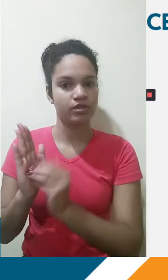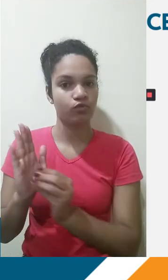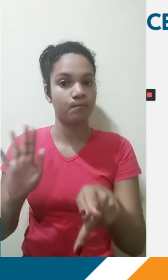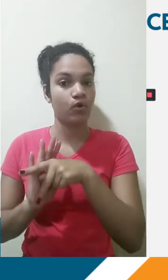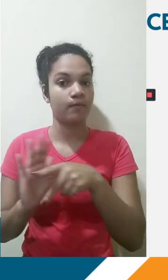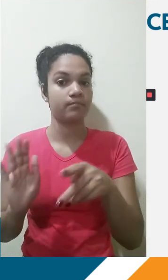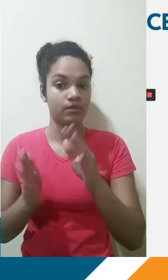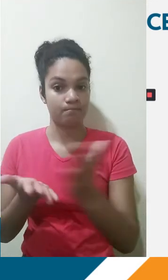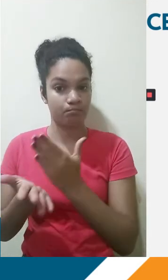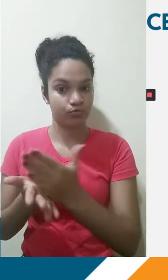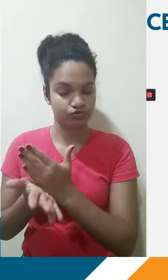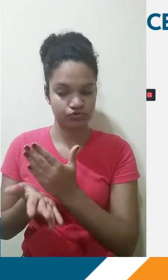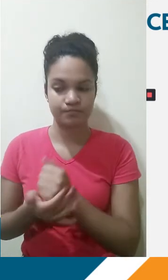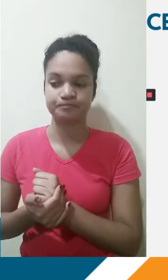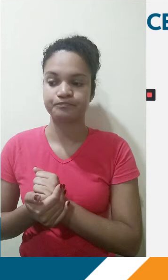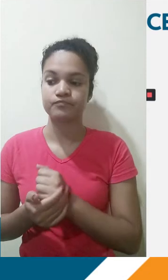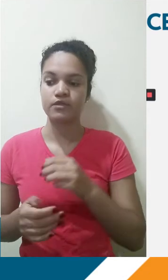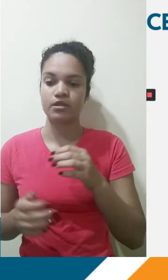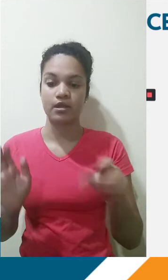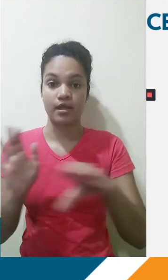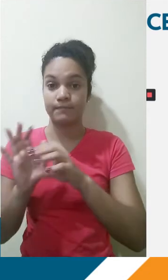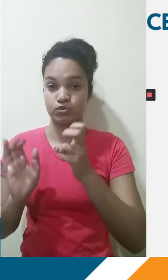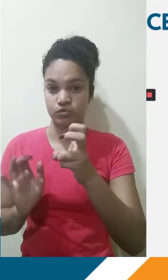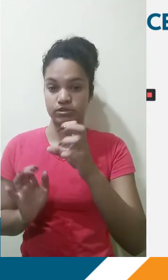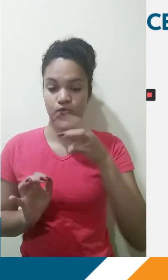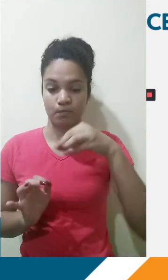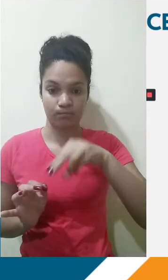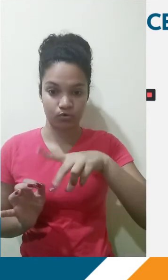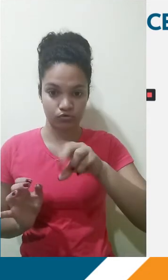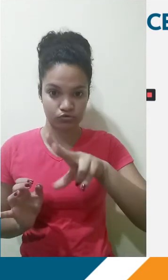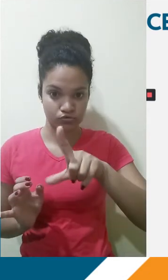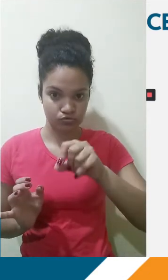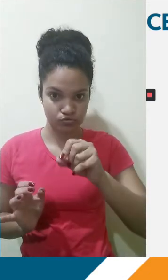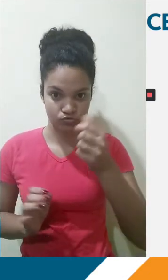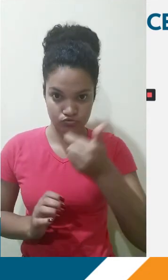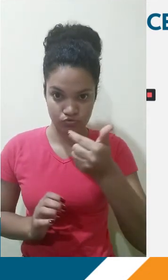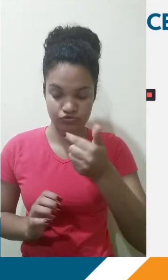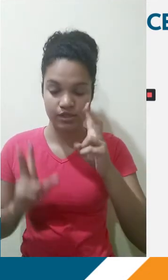unidade 5 do nosso módulo 2, para conversar um pouco sobre cromossomos.